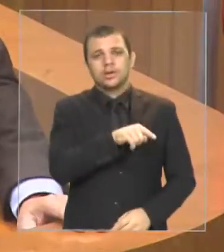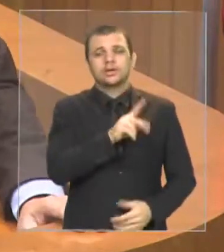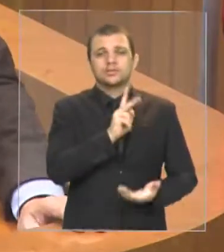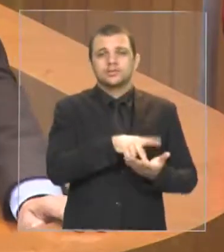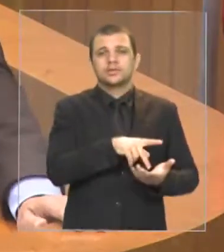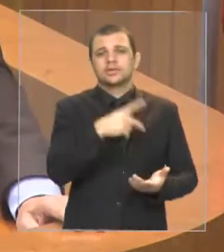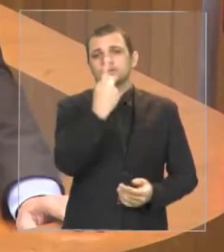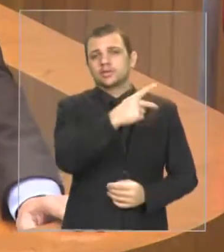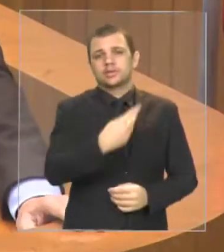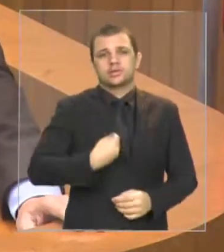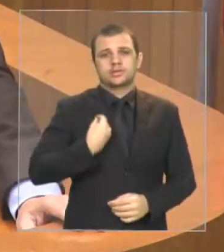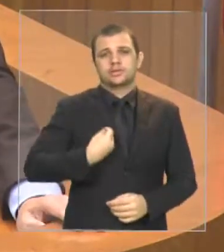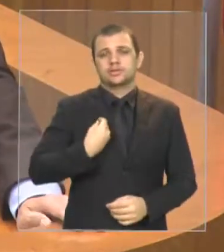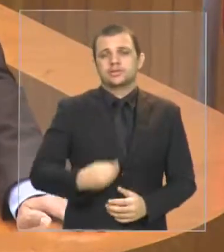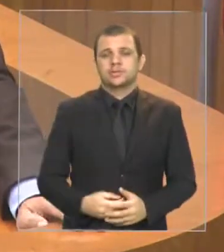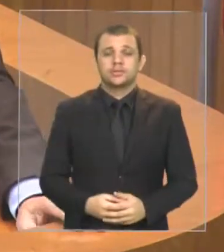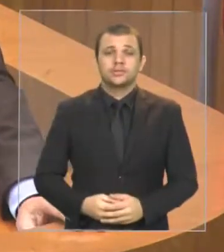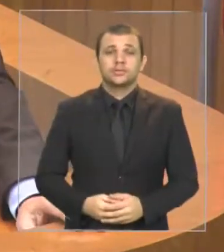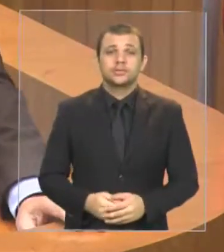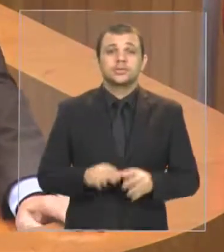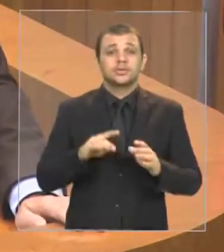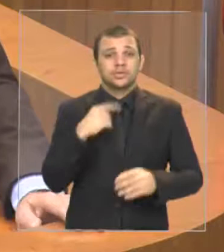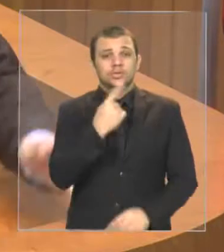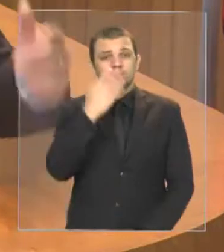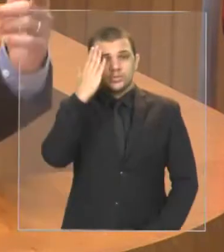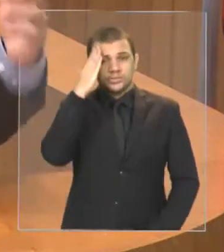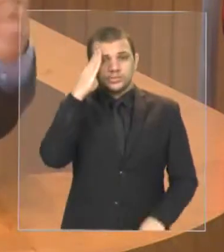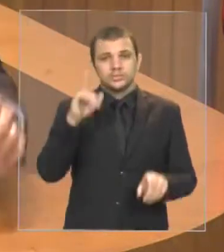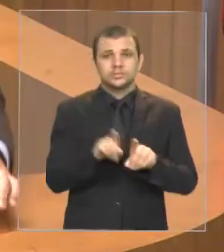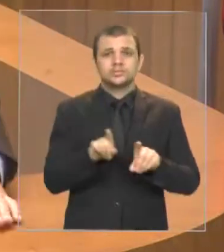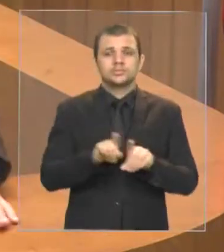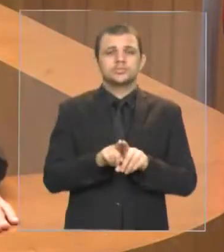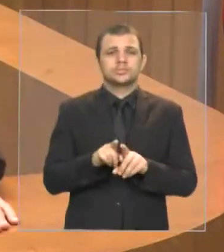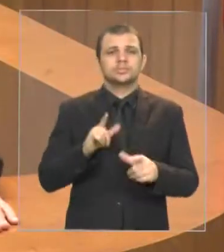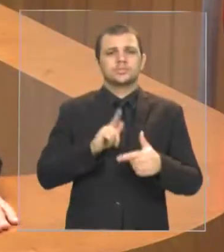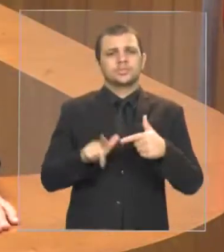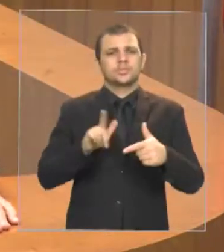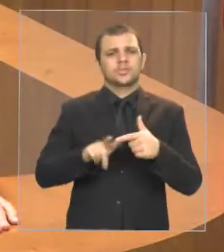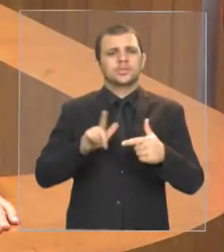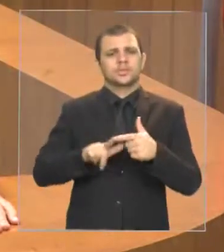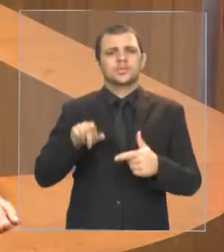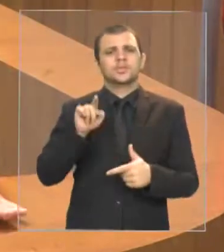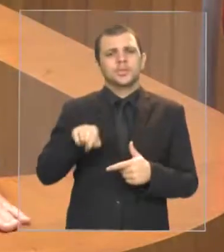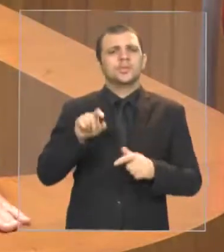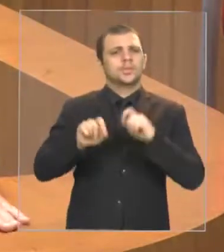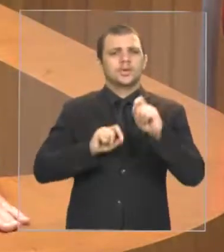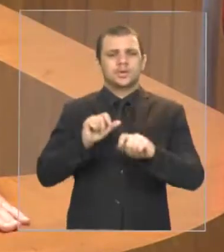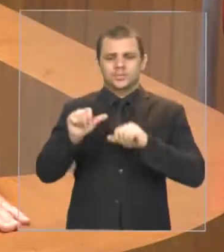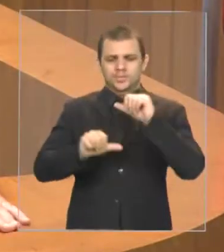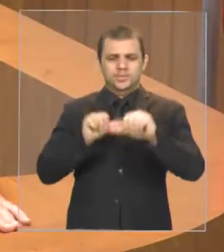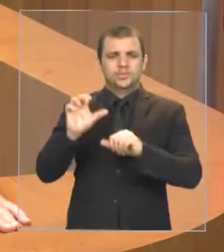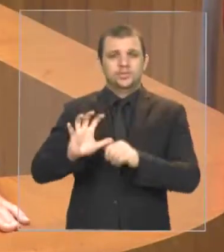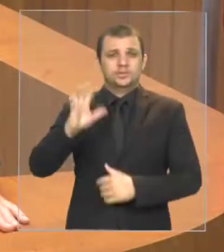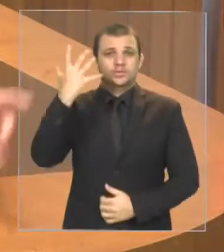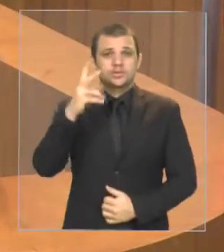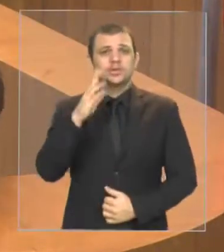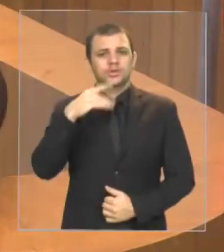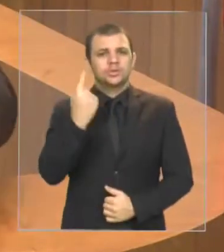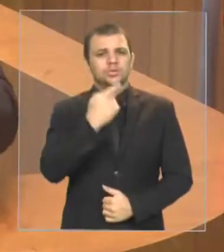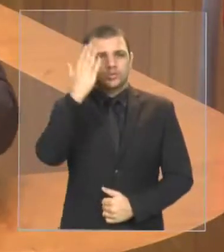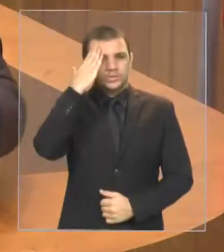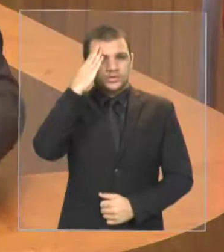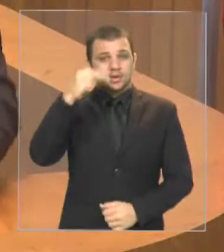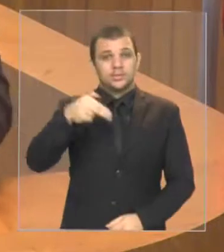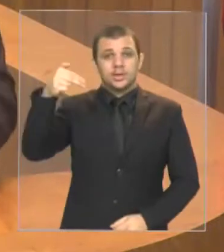conhecem a realidade. E nós estamos sabendo o tamanho do prejuízo dessas reformas que o Nordeste brasileiro vai ter. E nós